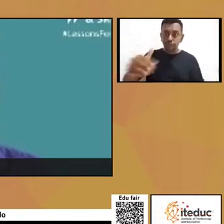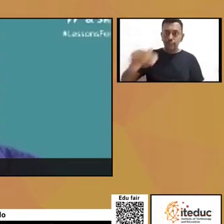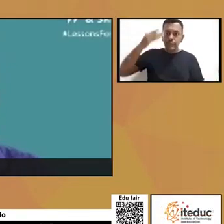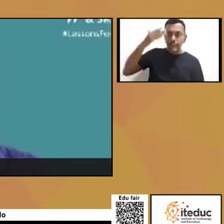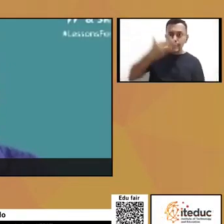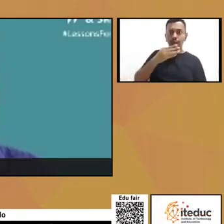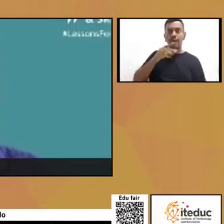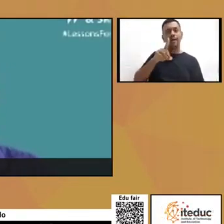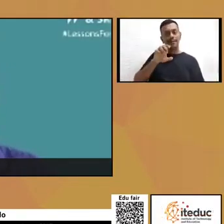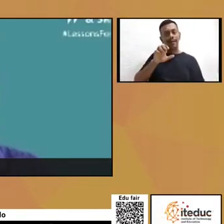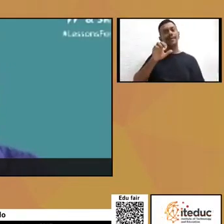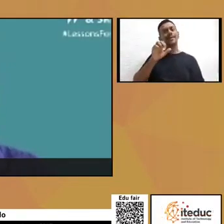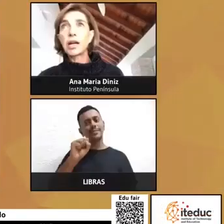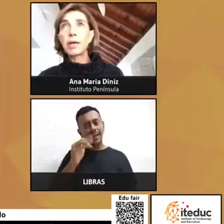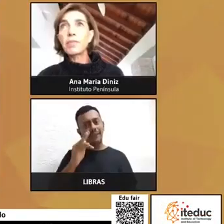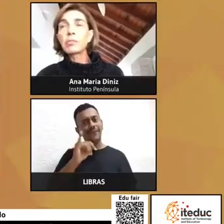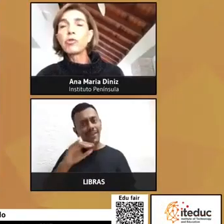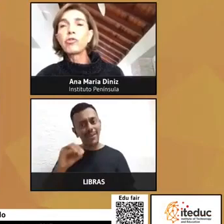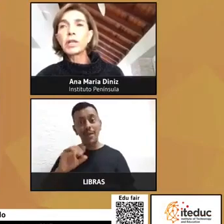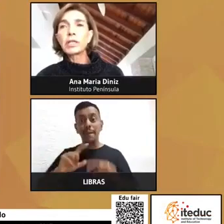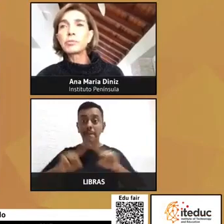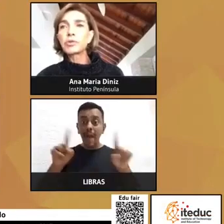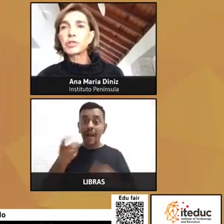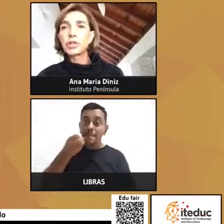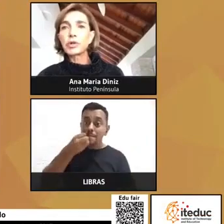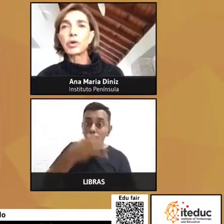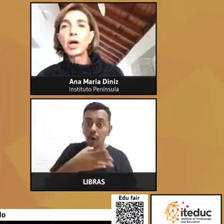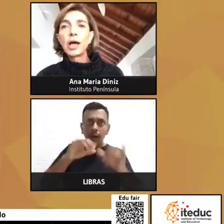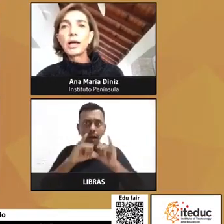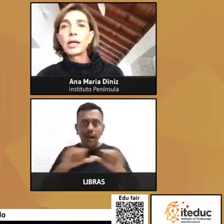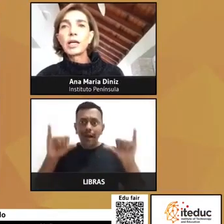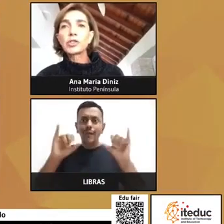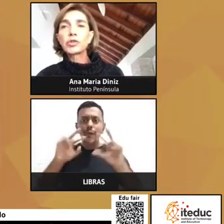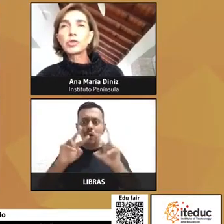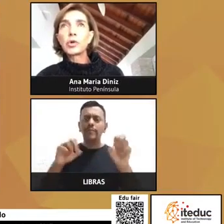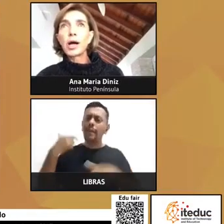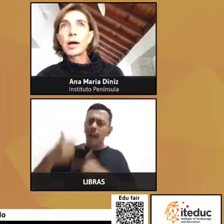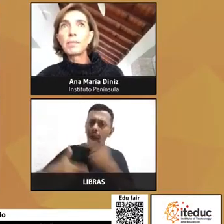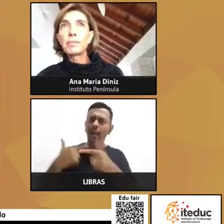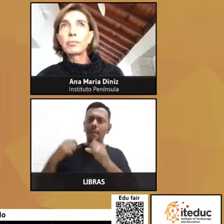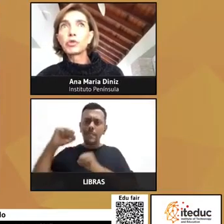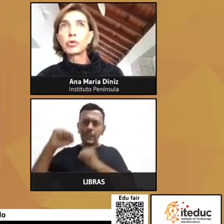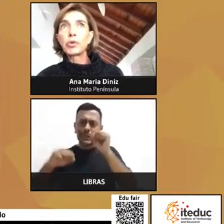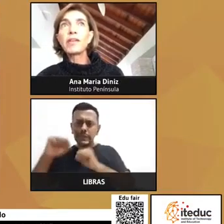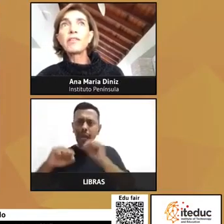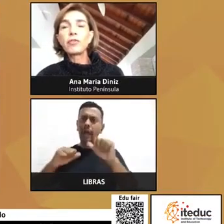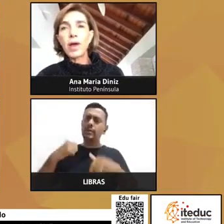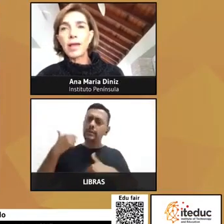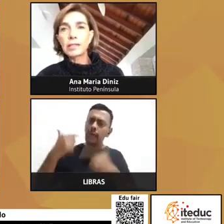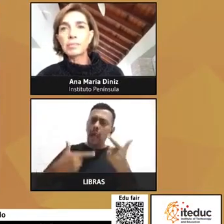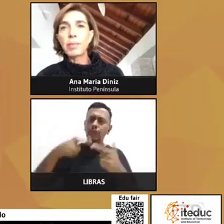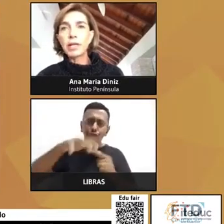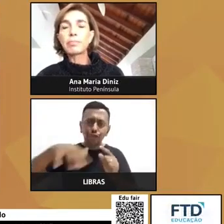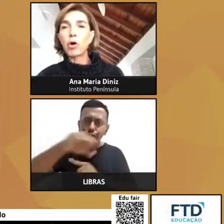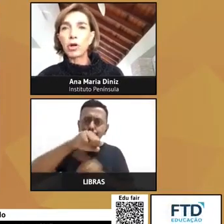estamos trabalhando com empresários e organizações civis. Há grandes movimentos no